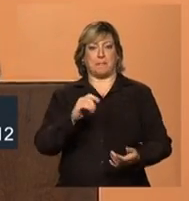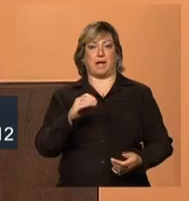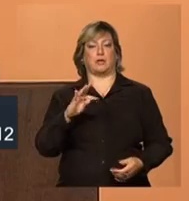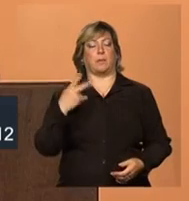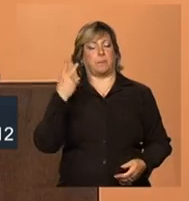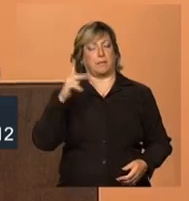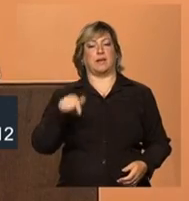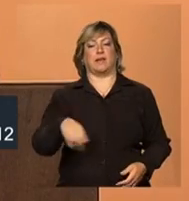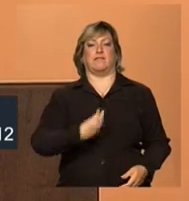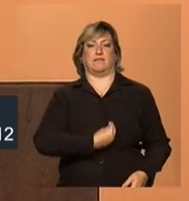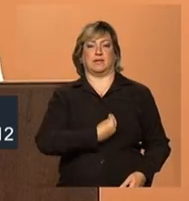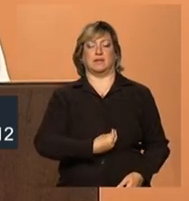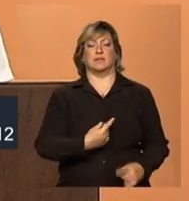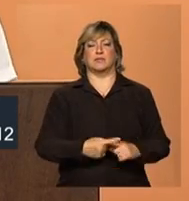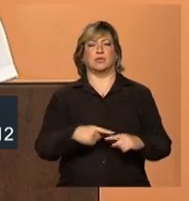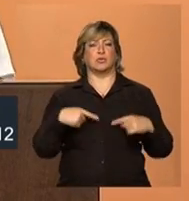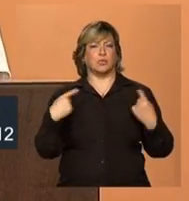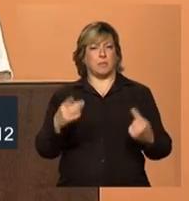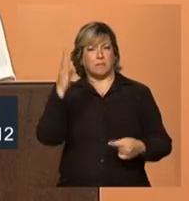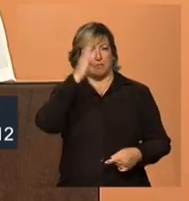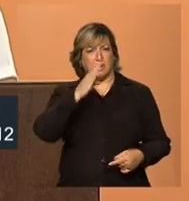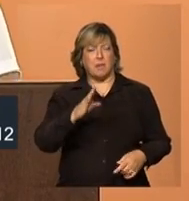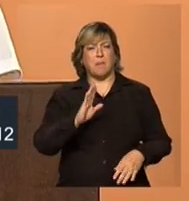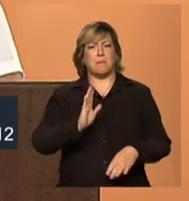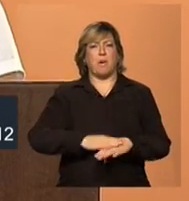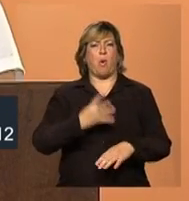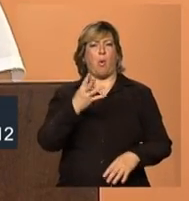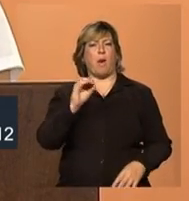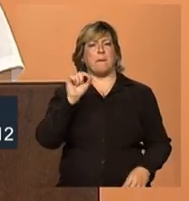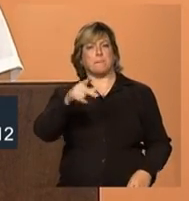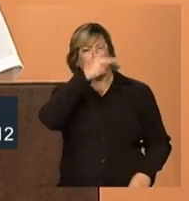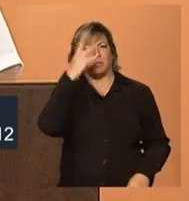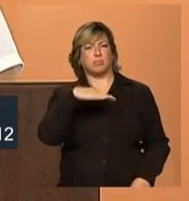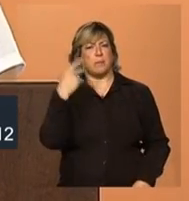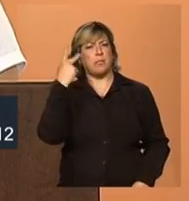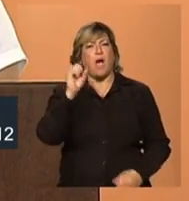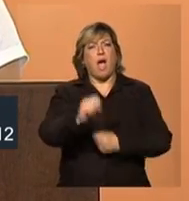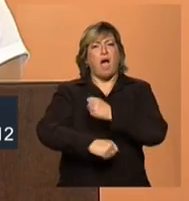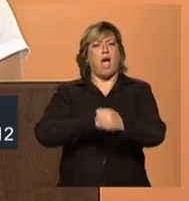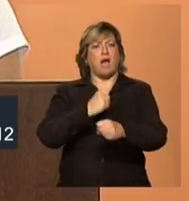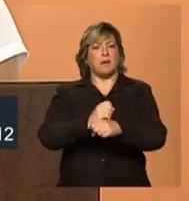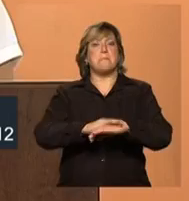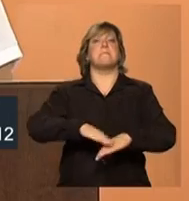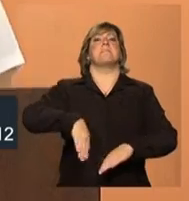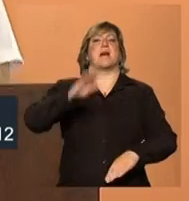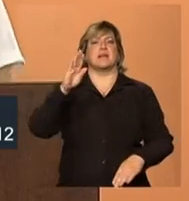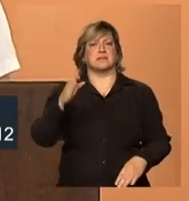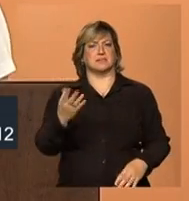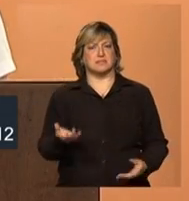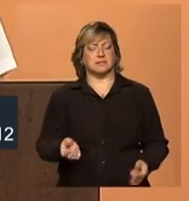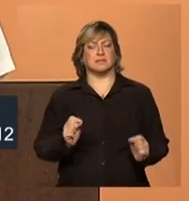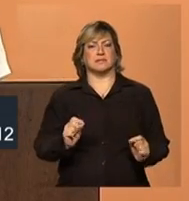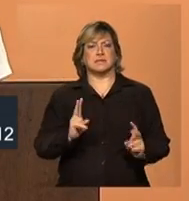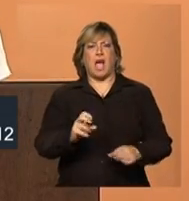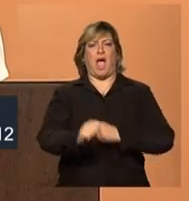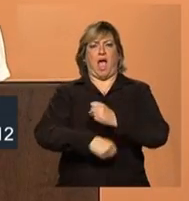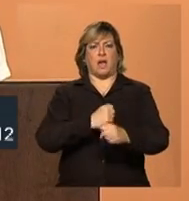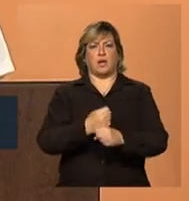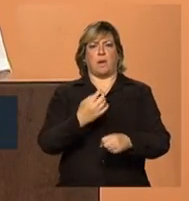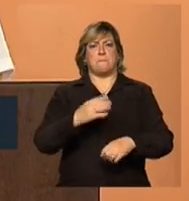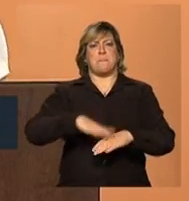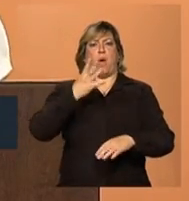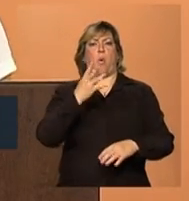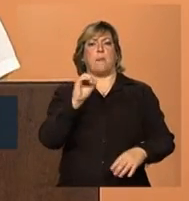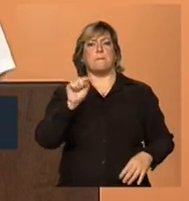que o Brasil tenha mais de 40 mil mortos por ano no trânsito. É até mais, né? Temos que fazer uma grande